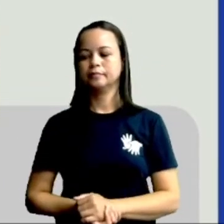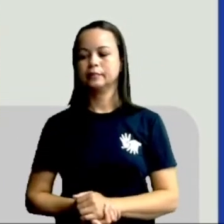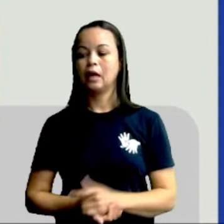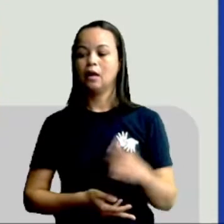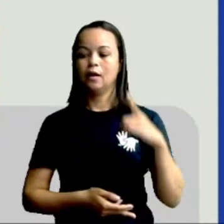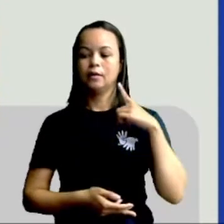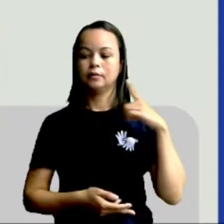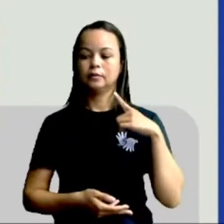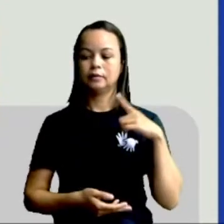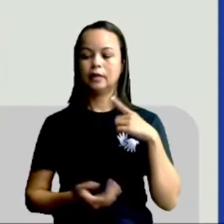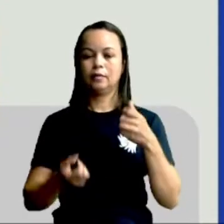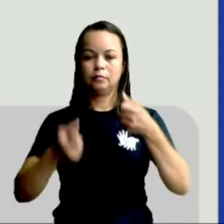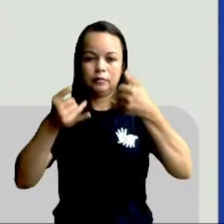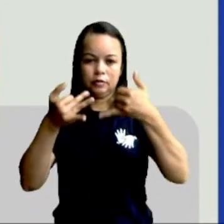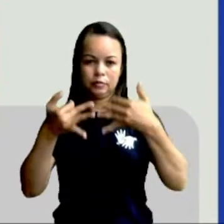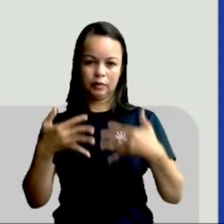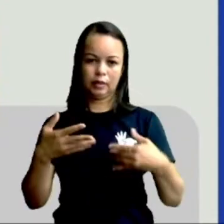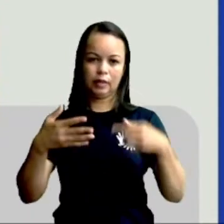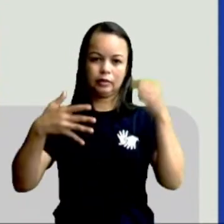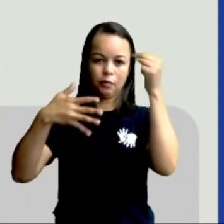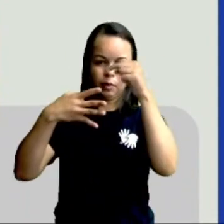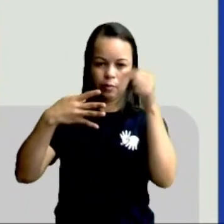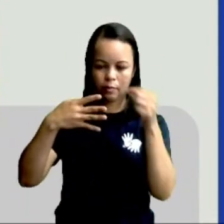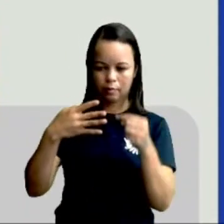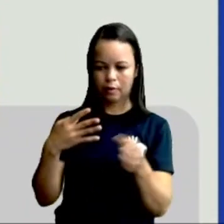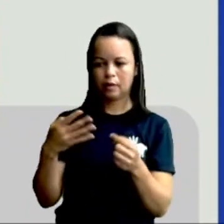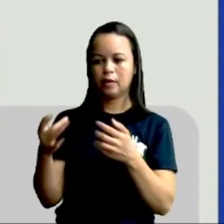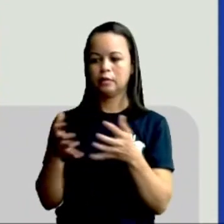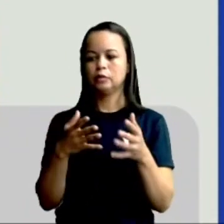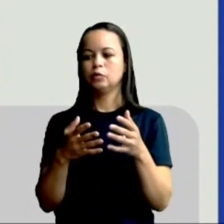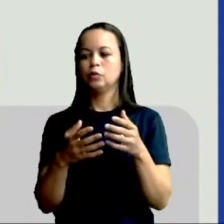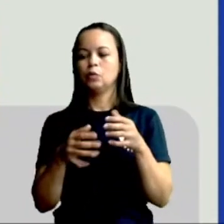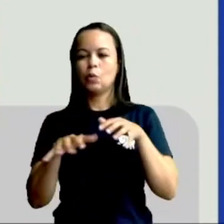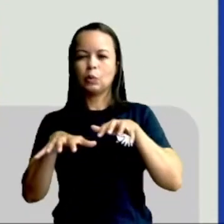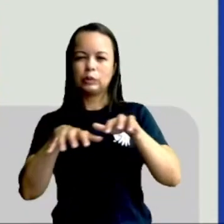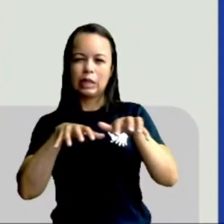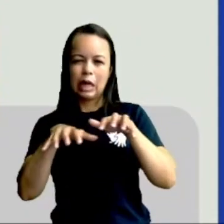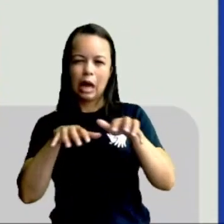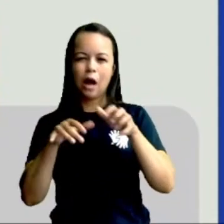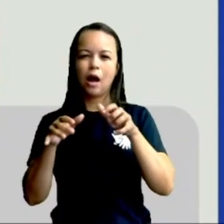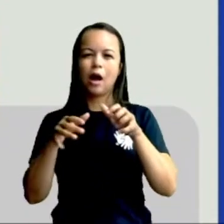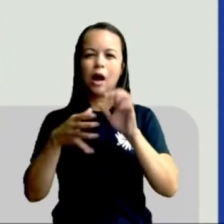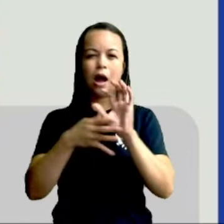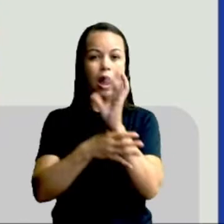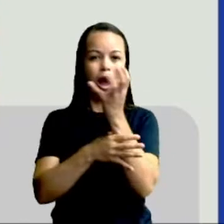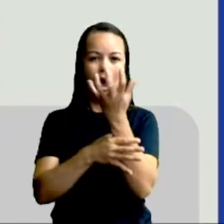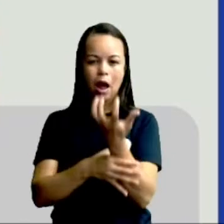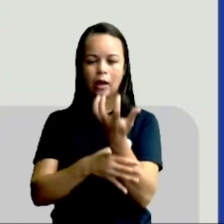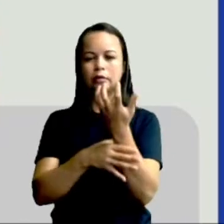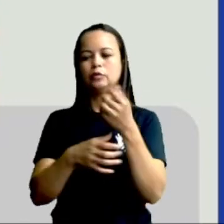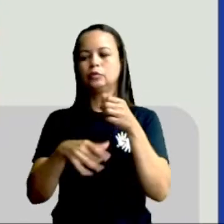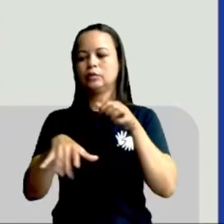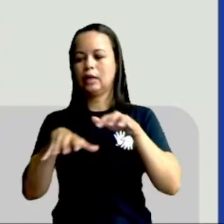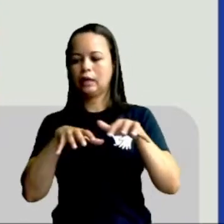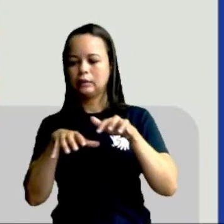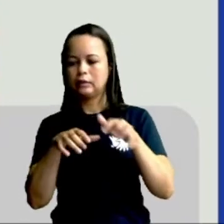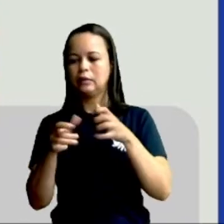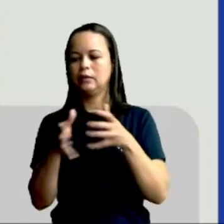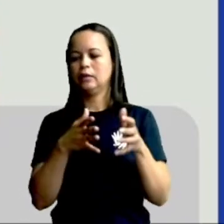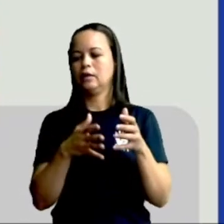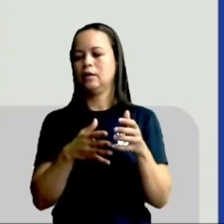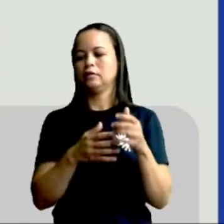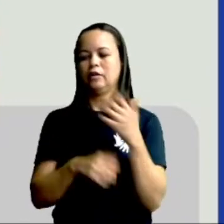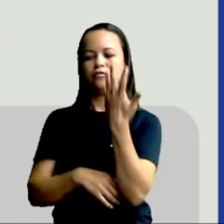Aí temos aí a explicação de cada tipo de vegetação, do cerrado, da caatinga, da vegetação litorânea. Olha